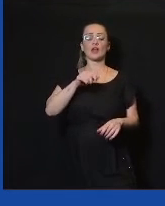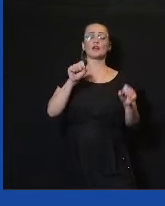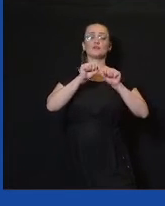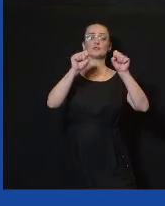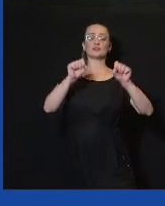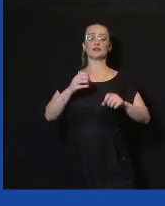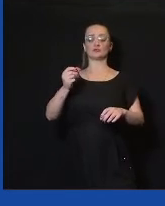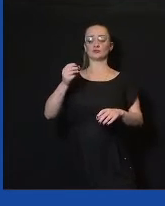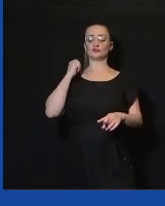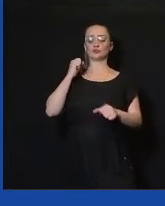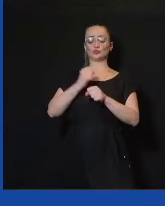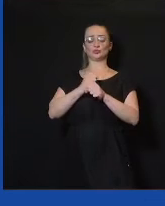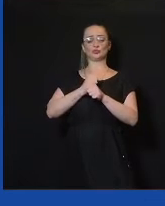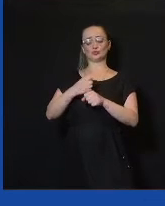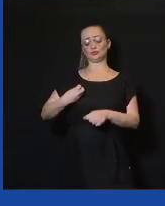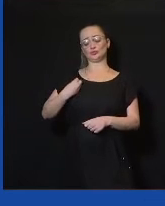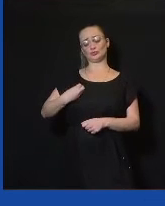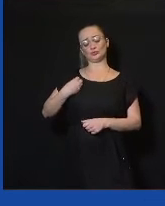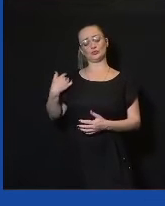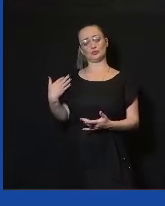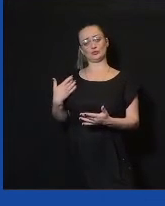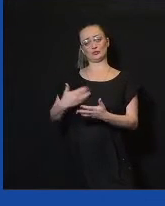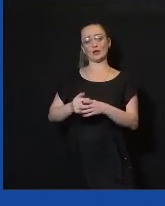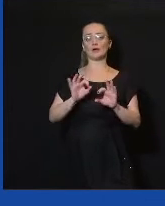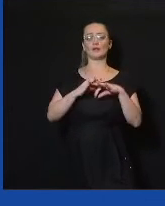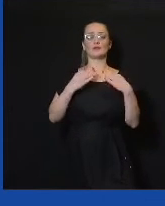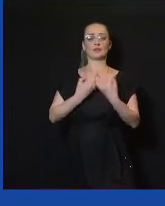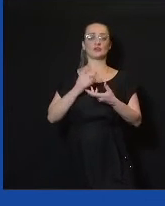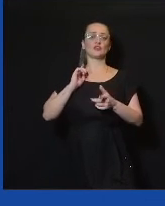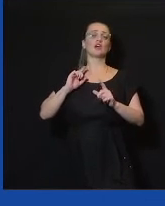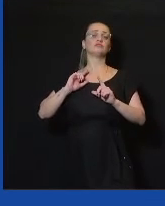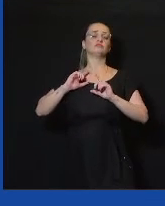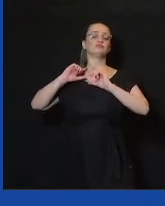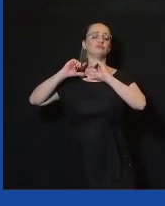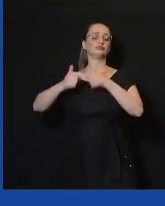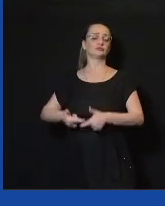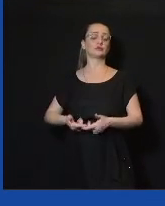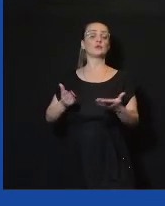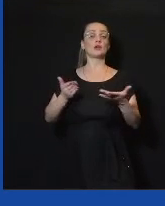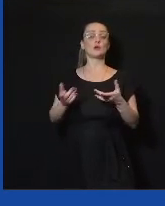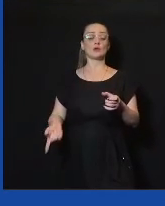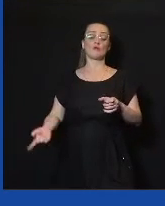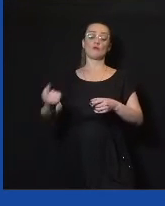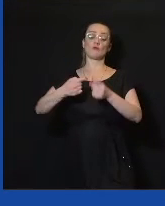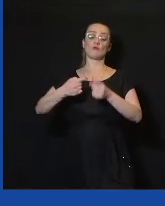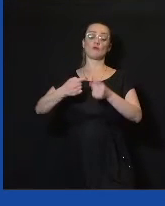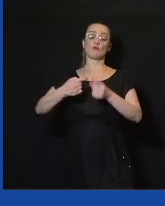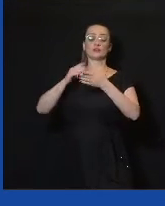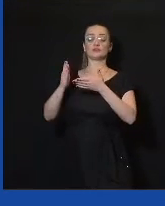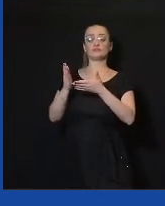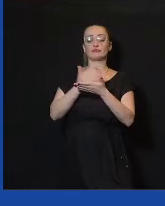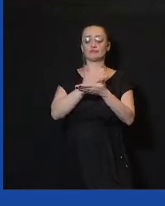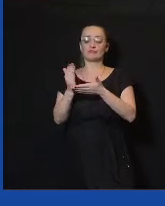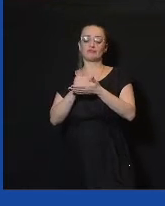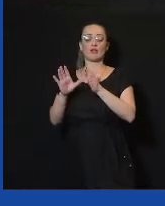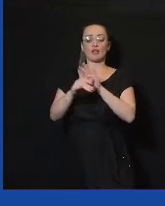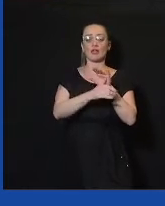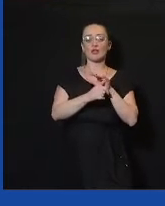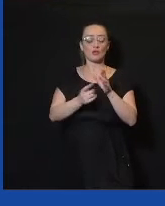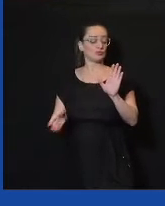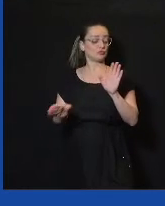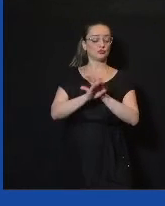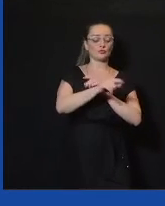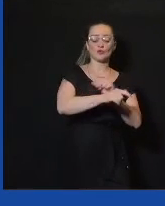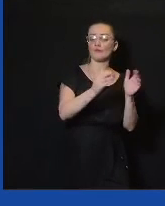vem de famílias de gerações, só que está na hora de retornar tudo que se foi desviado, tudo que se foi gasto, tudo que não chegou onde